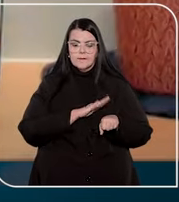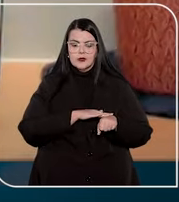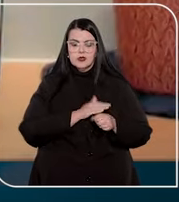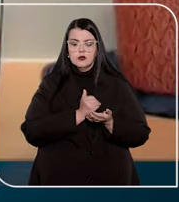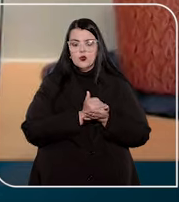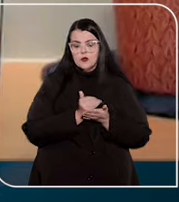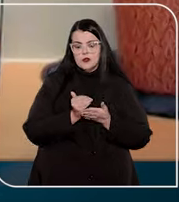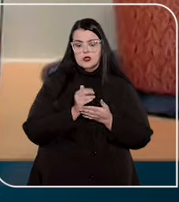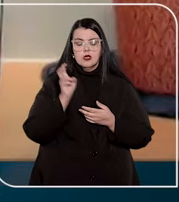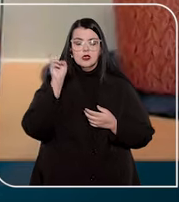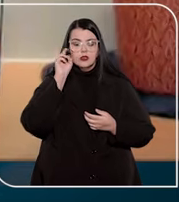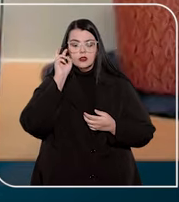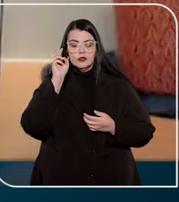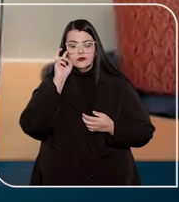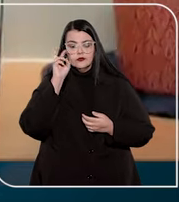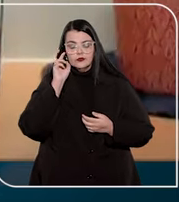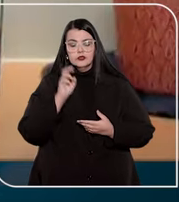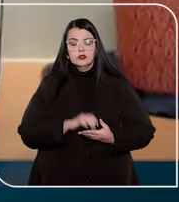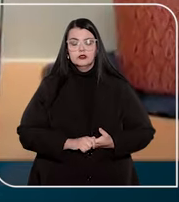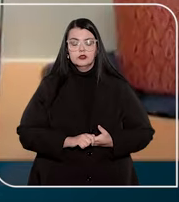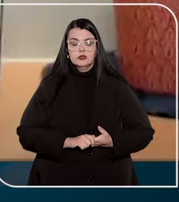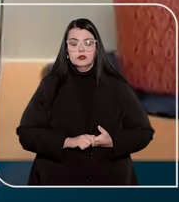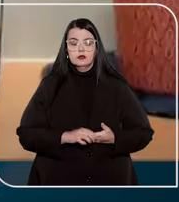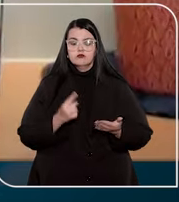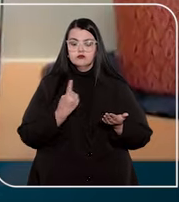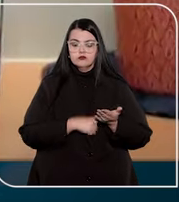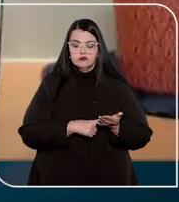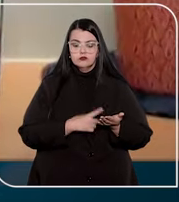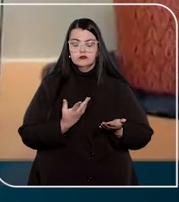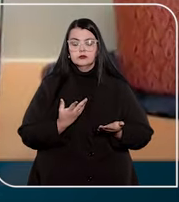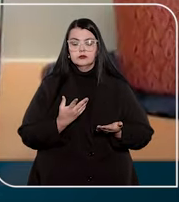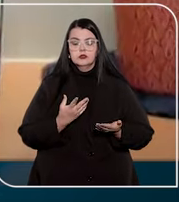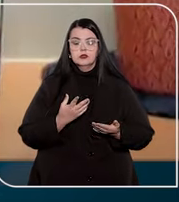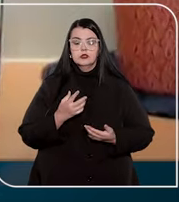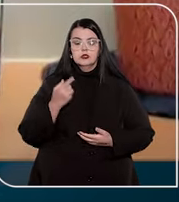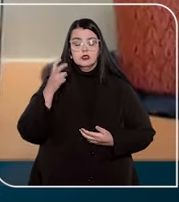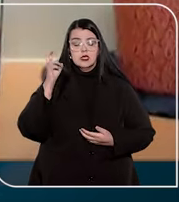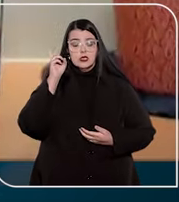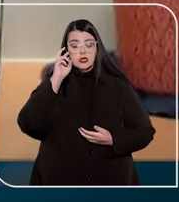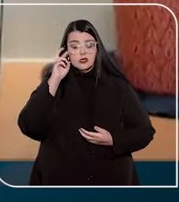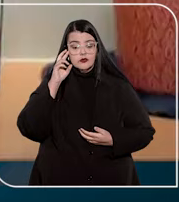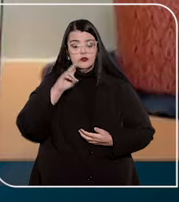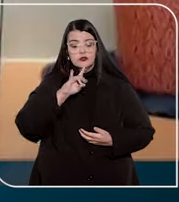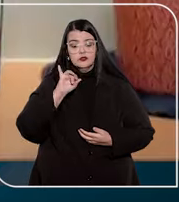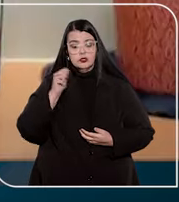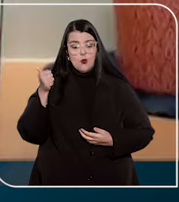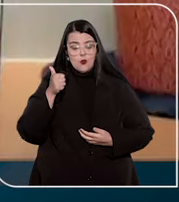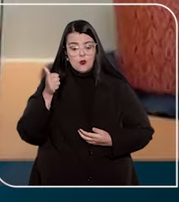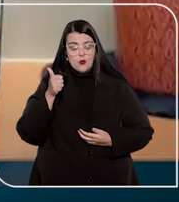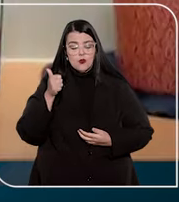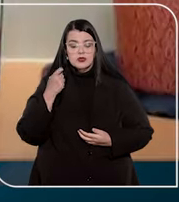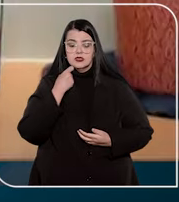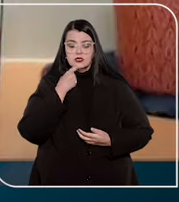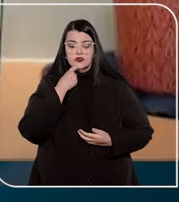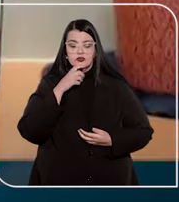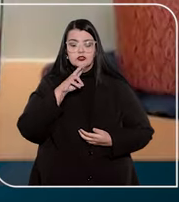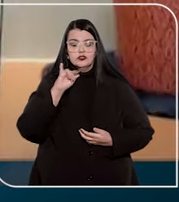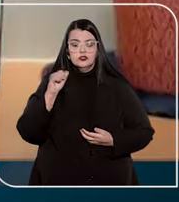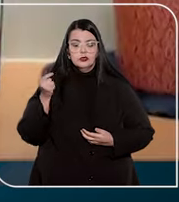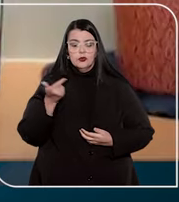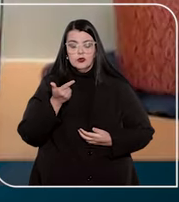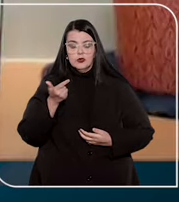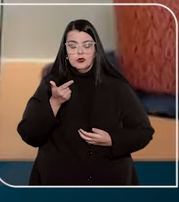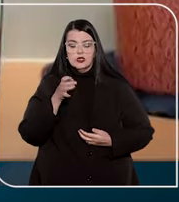quinta-feira, então o primeiro dia do prazo é quinta, eu vou contar quinta-feira, dia 1, sexta-feira, dia 2, sábado, dia